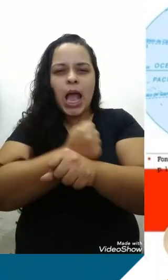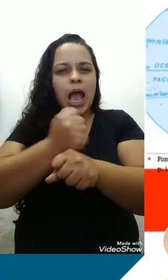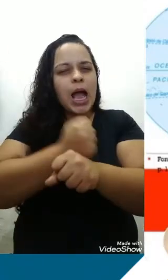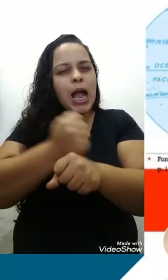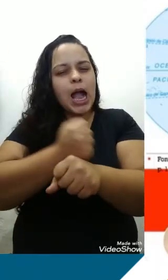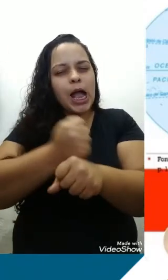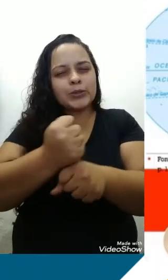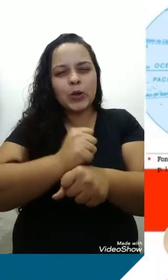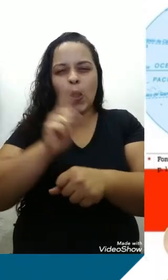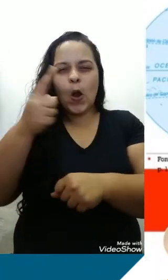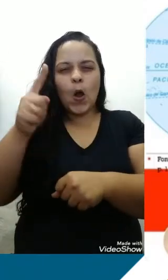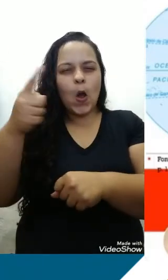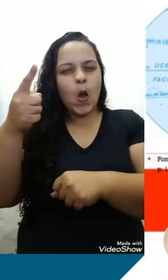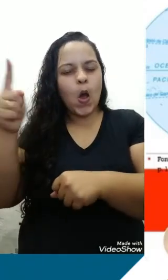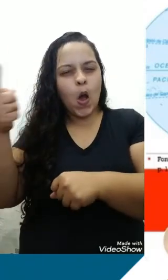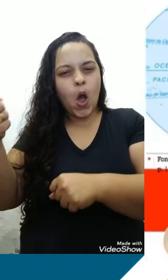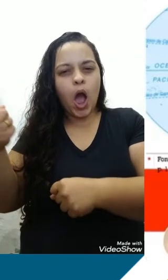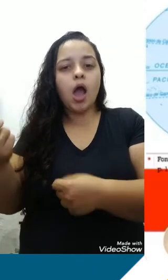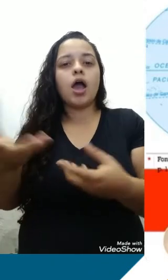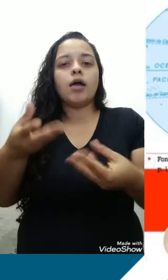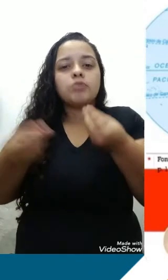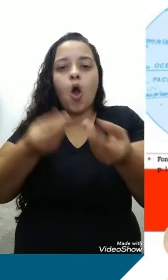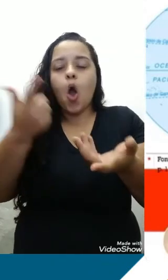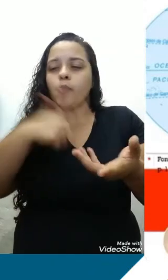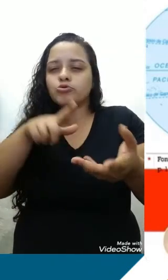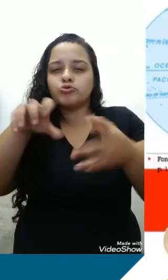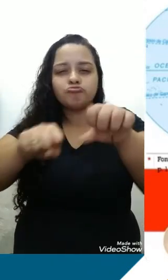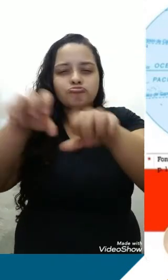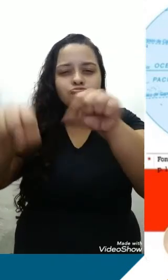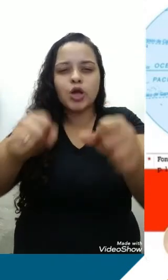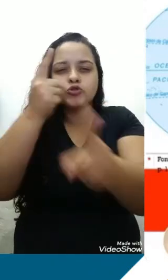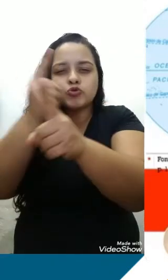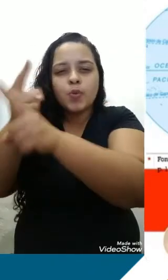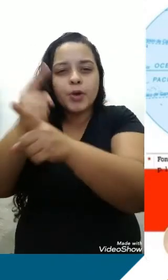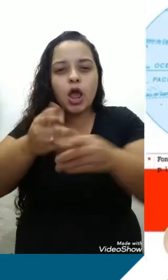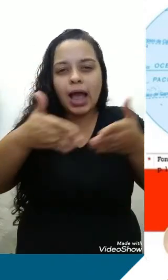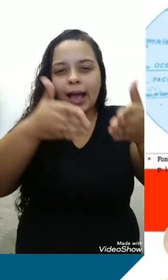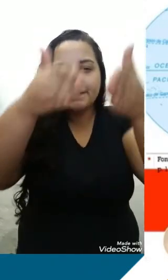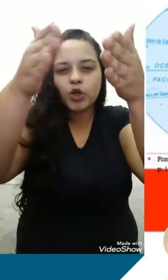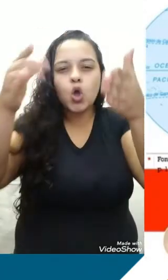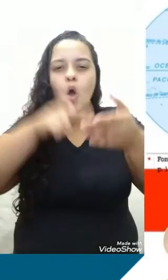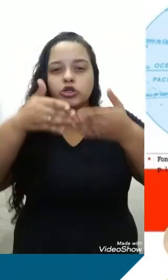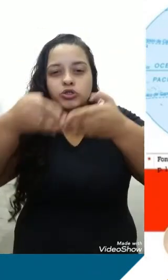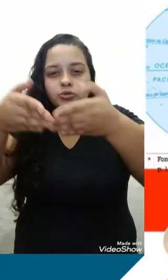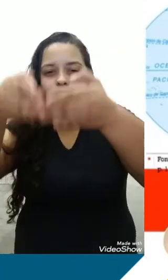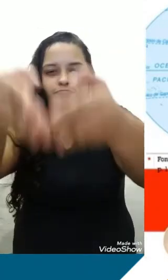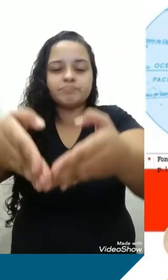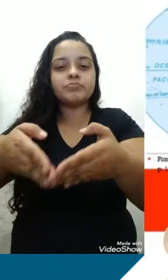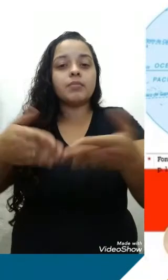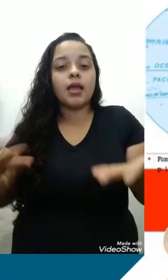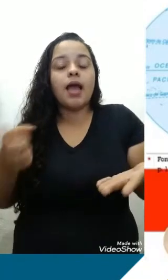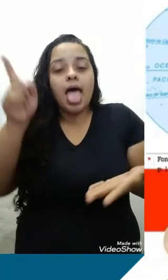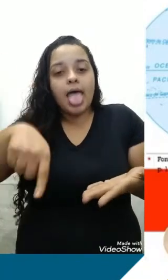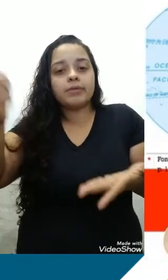de descoberta de novas rotas. A ideia é você perceber que essas relações, elas são